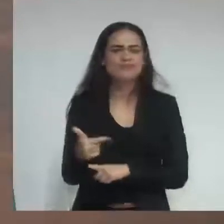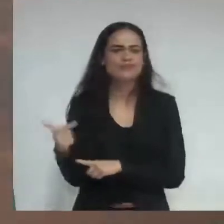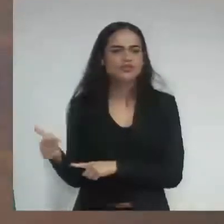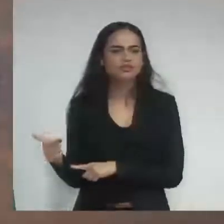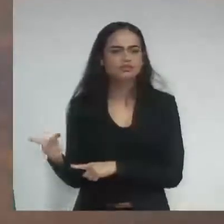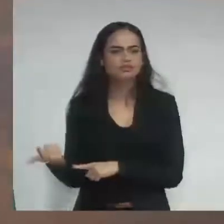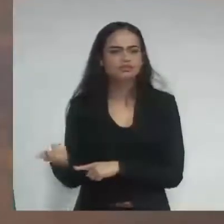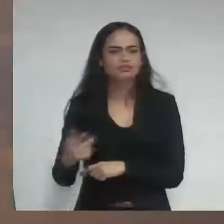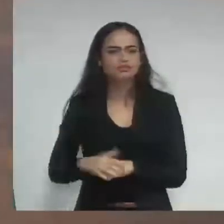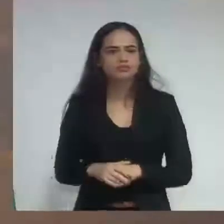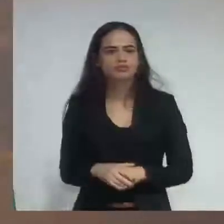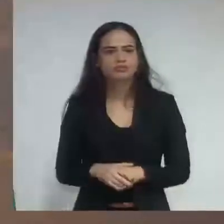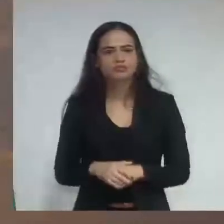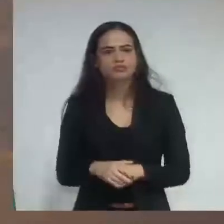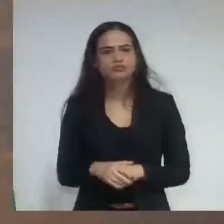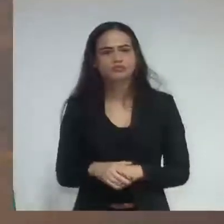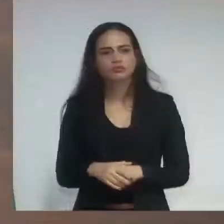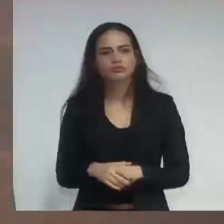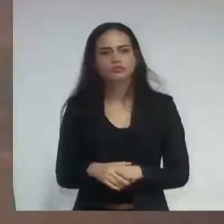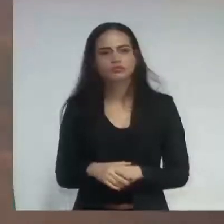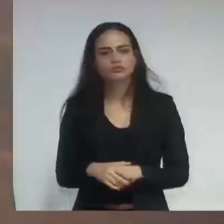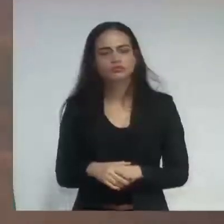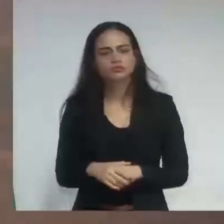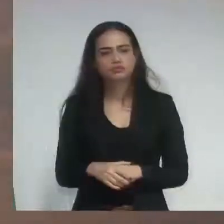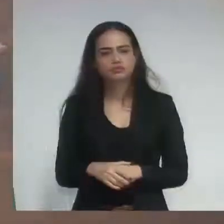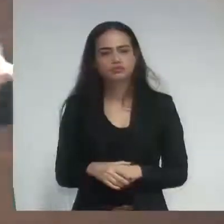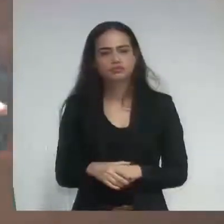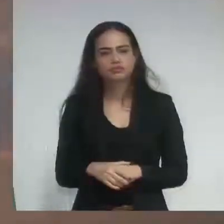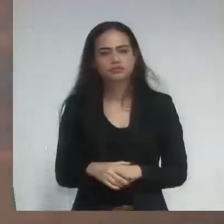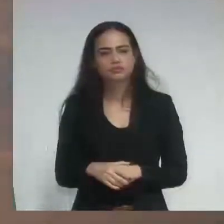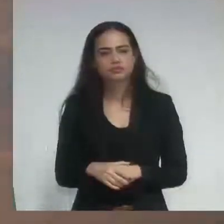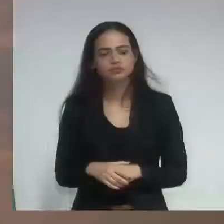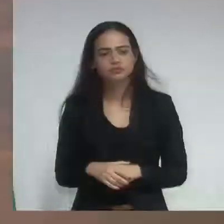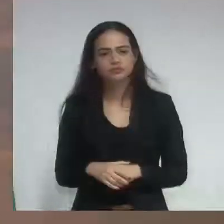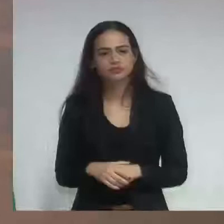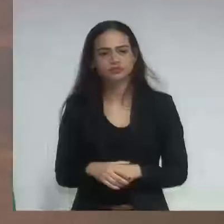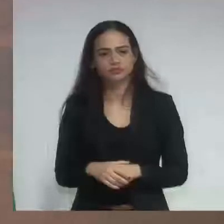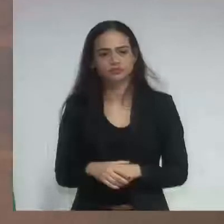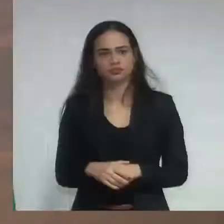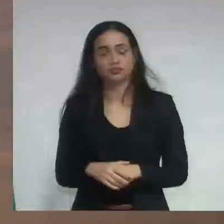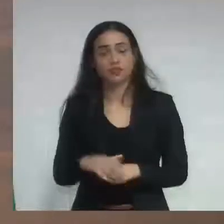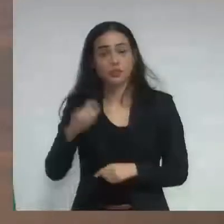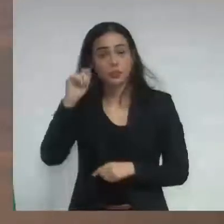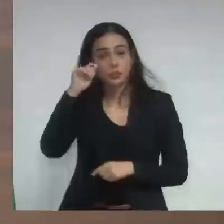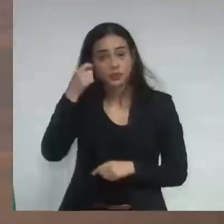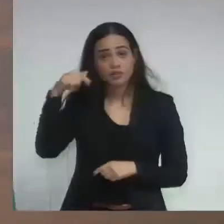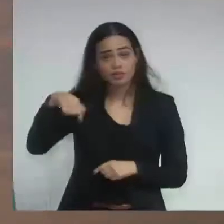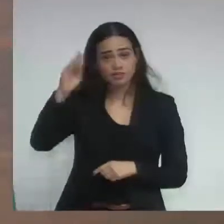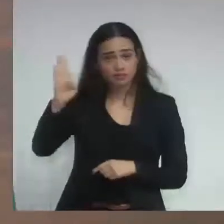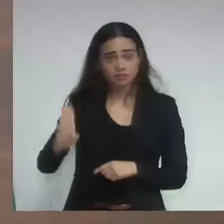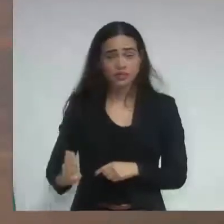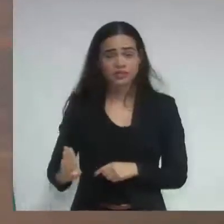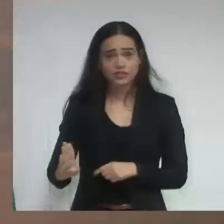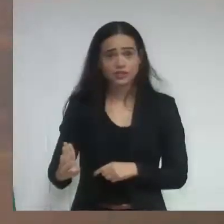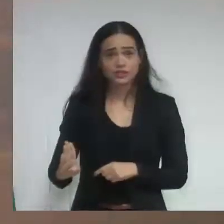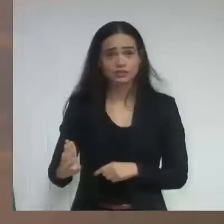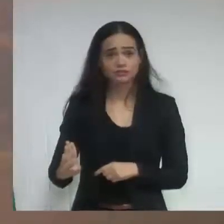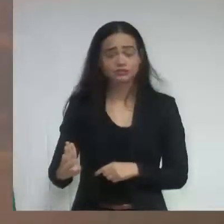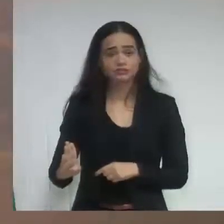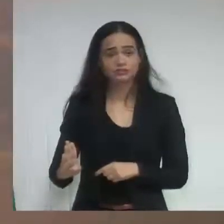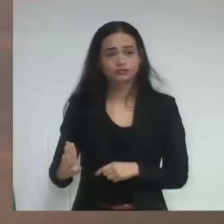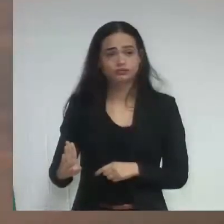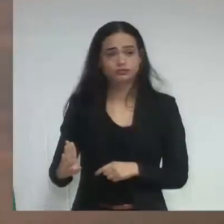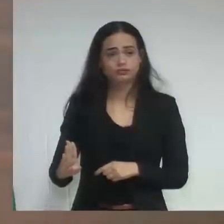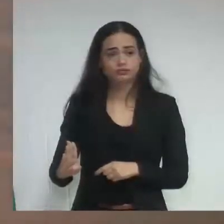esse povo aí estudou mais. Mentira, né? Os negros no nosso país